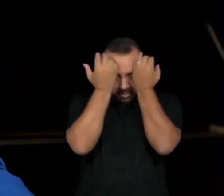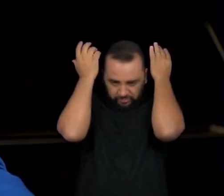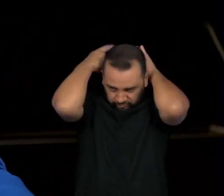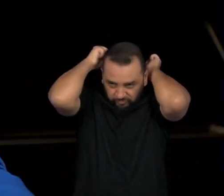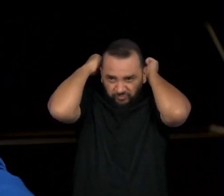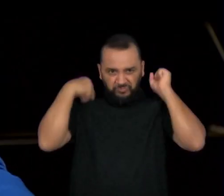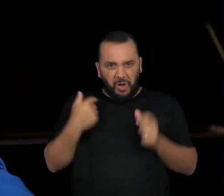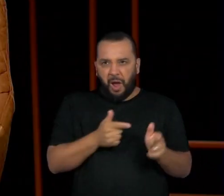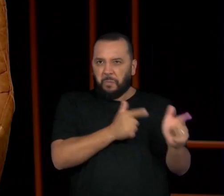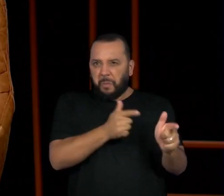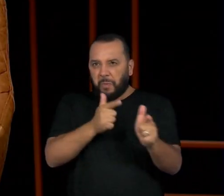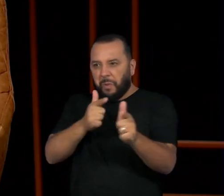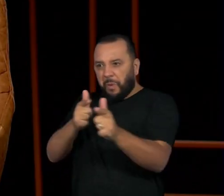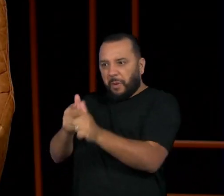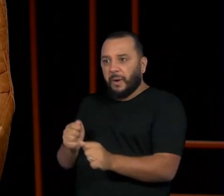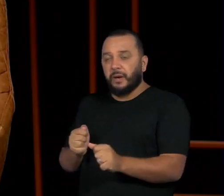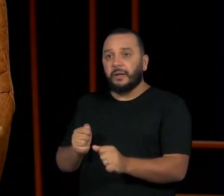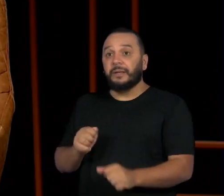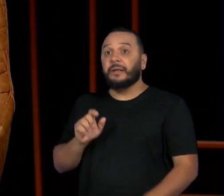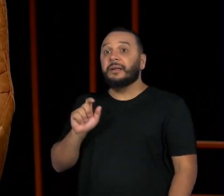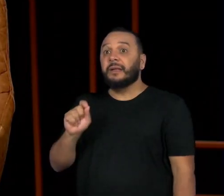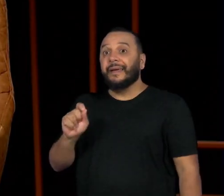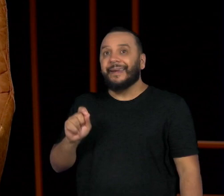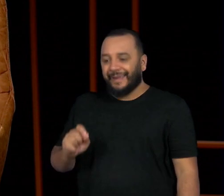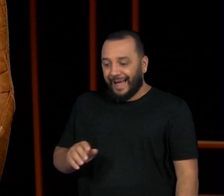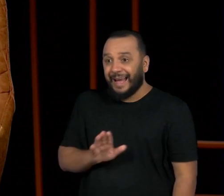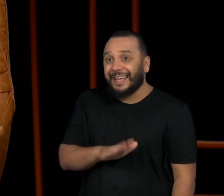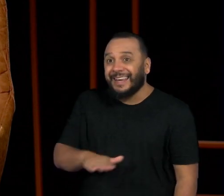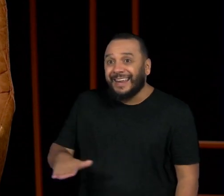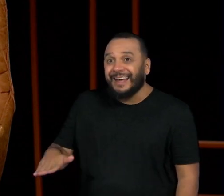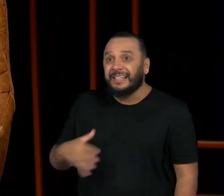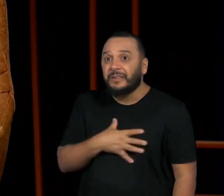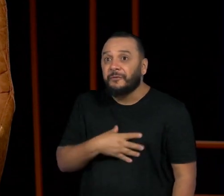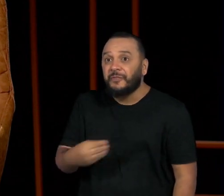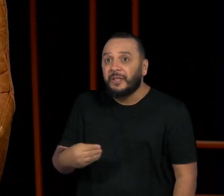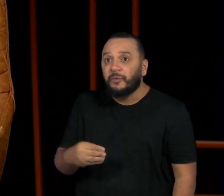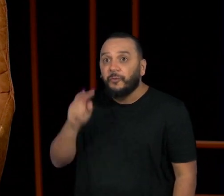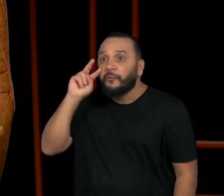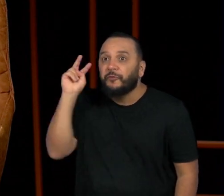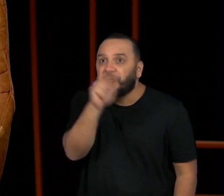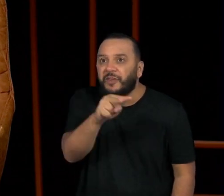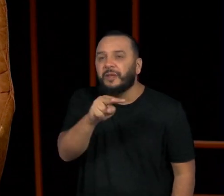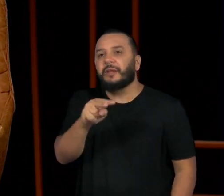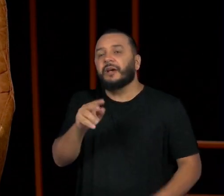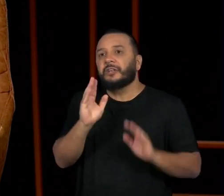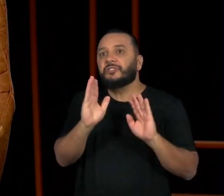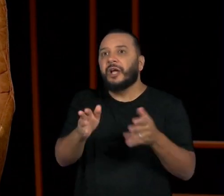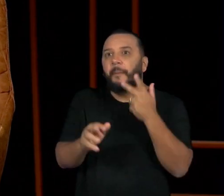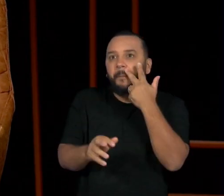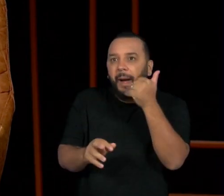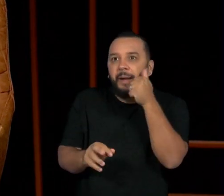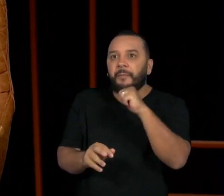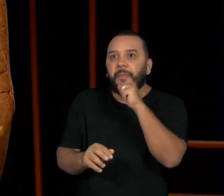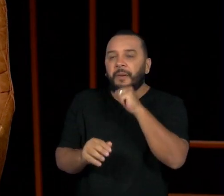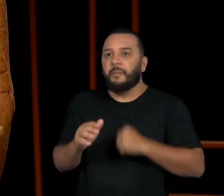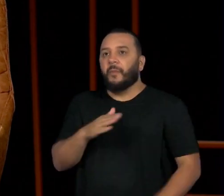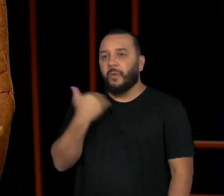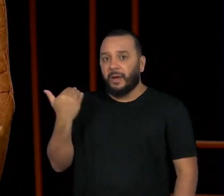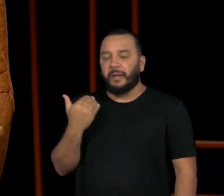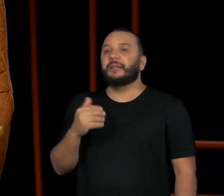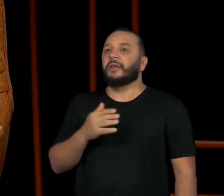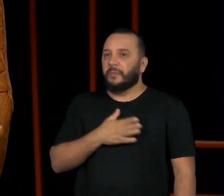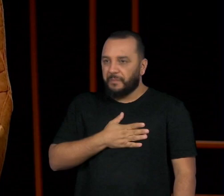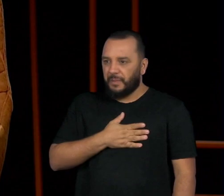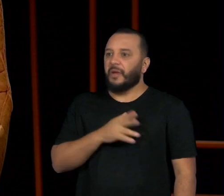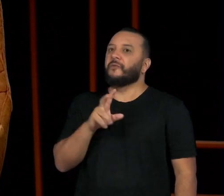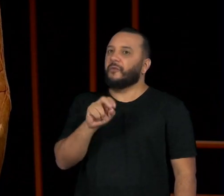isso. E as crianças, os filhos, presenciavam essa cena. E minha avó, então, vê o pai ser